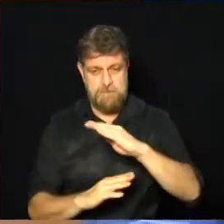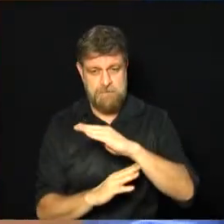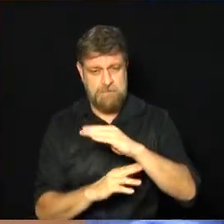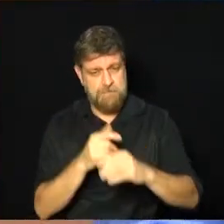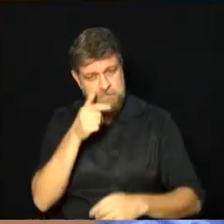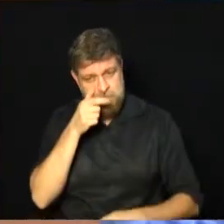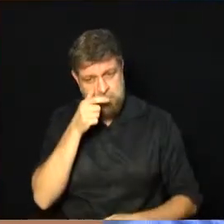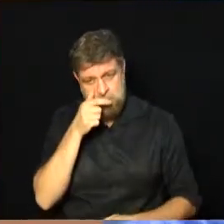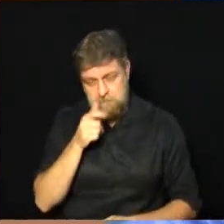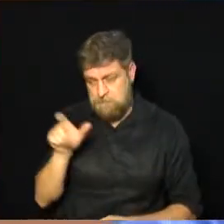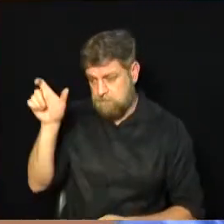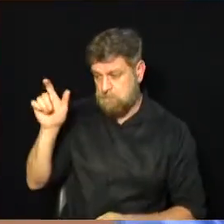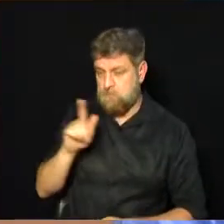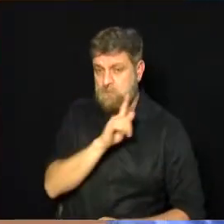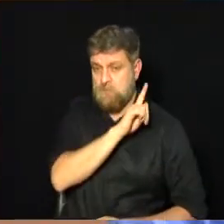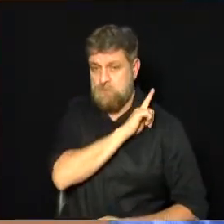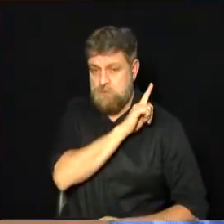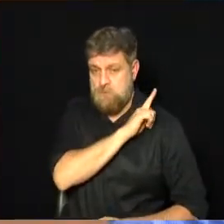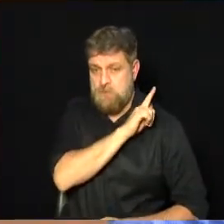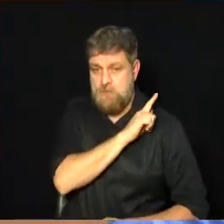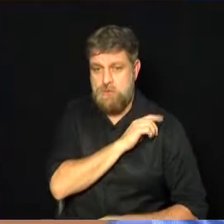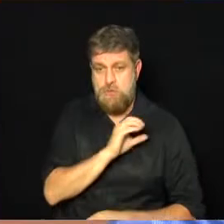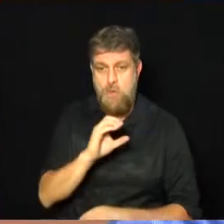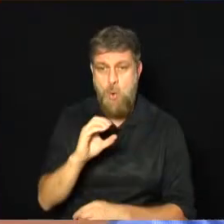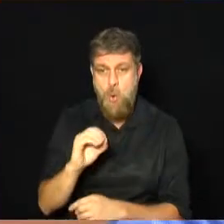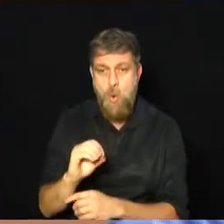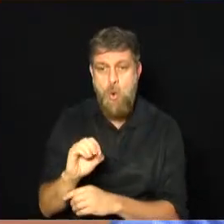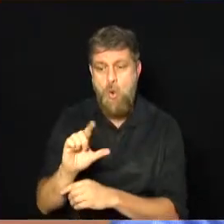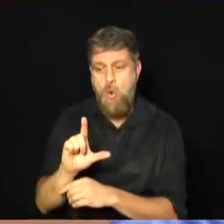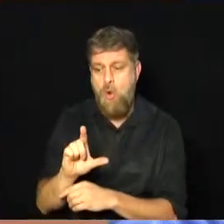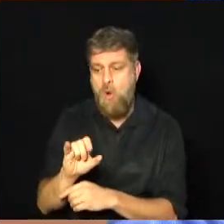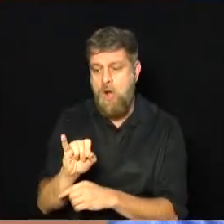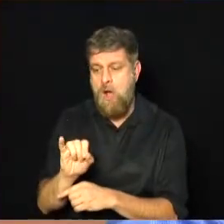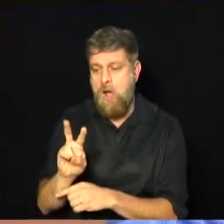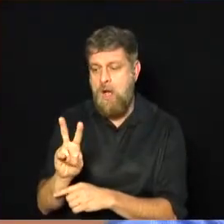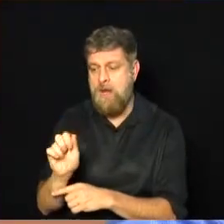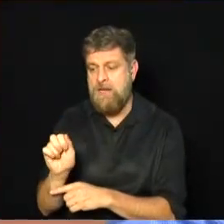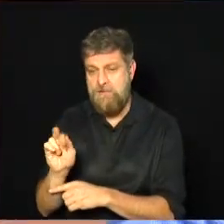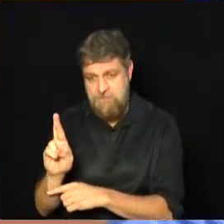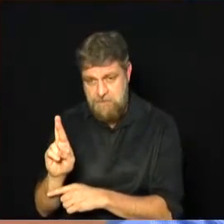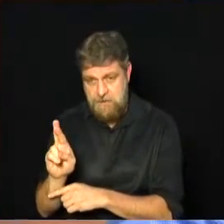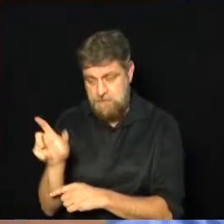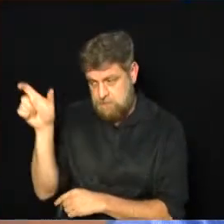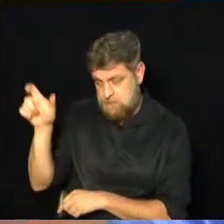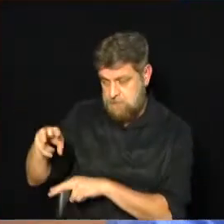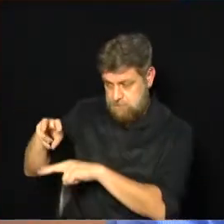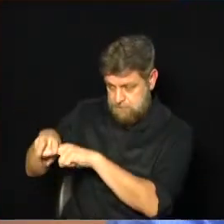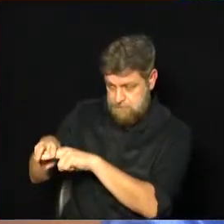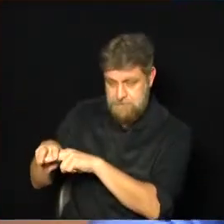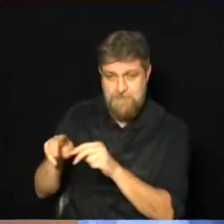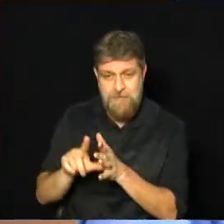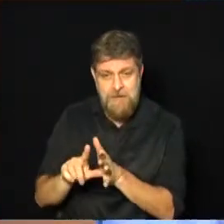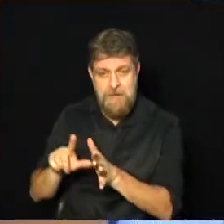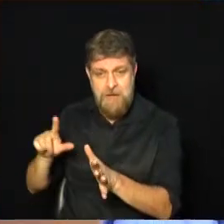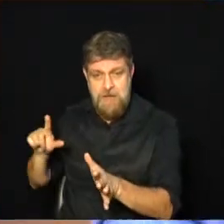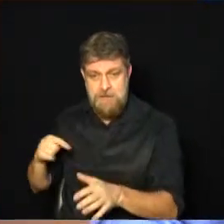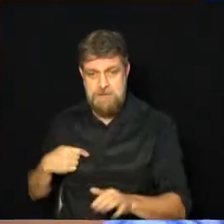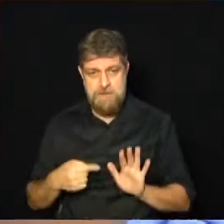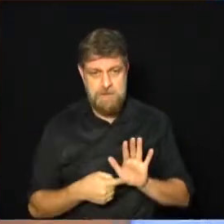que é o gerente do projeto desde o seu início. E talvez antes da gente falar exatamente do que eu trouxe